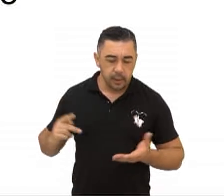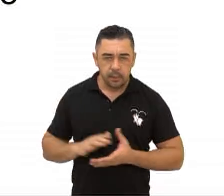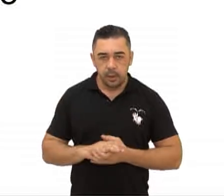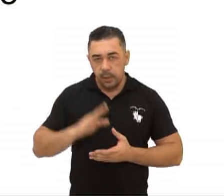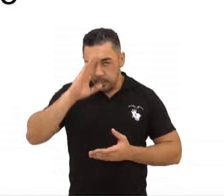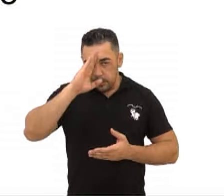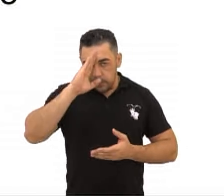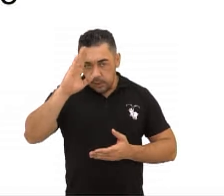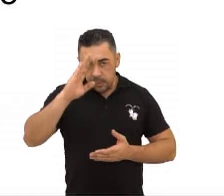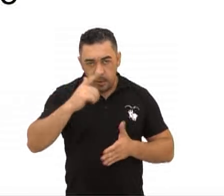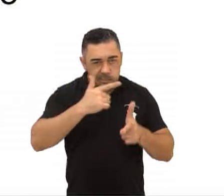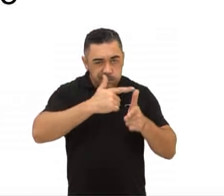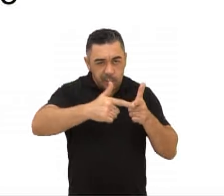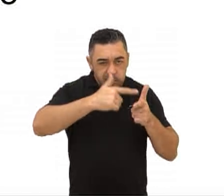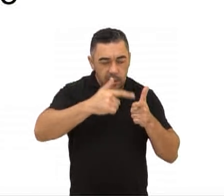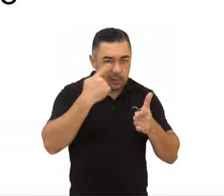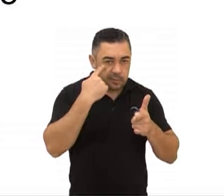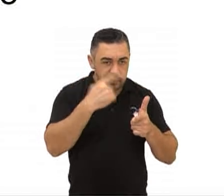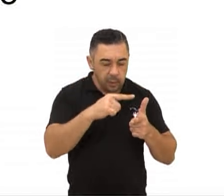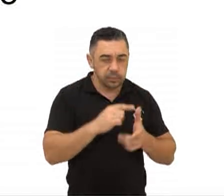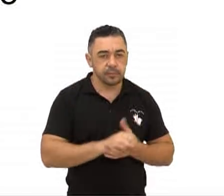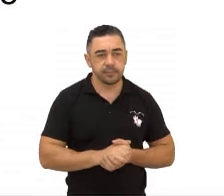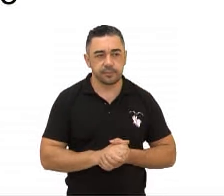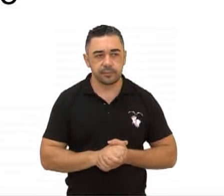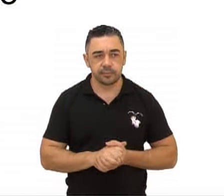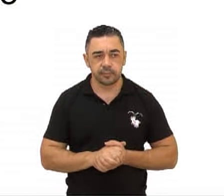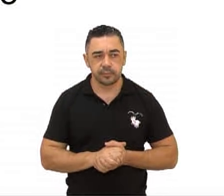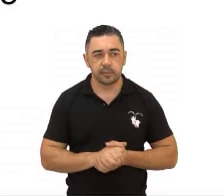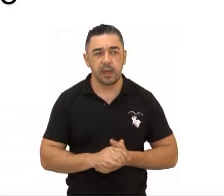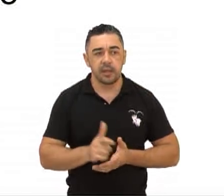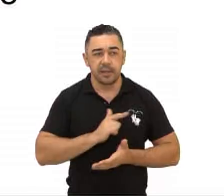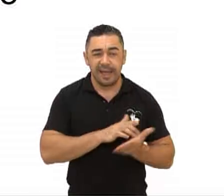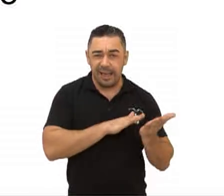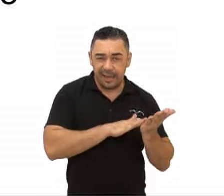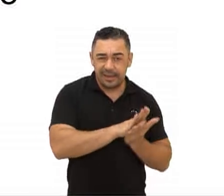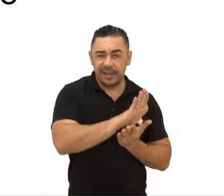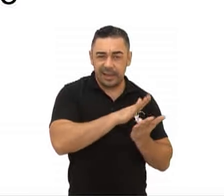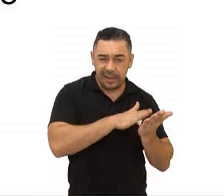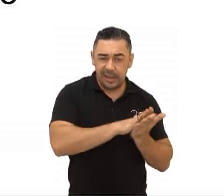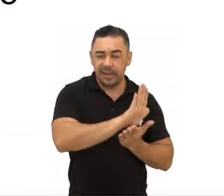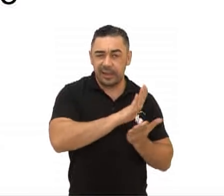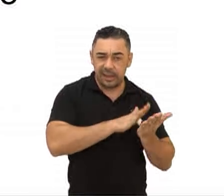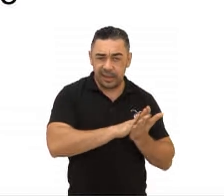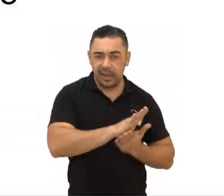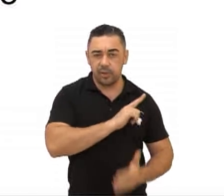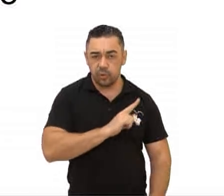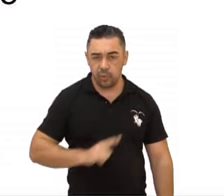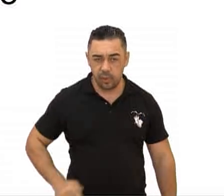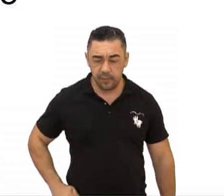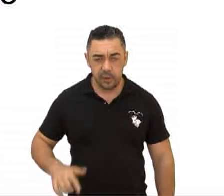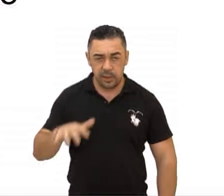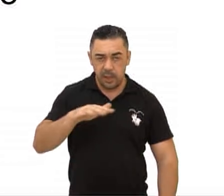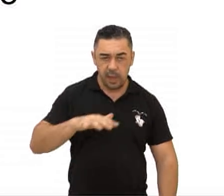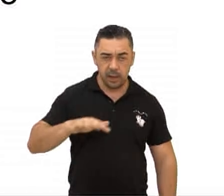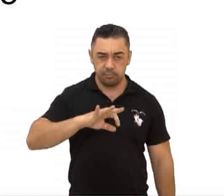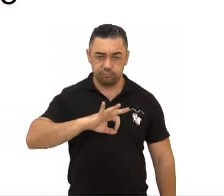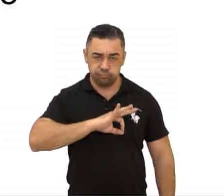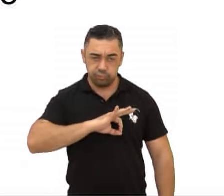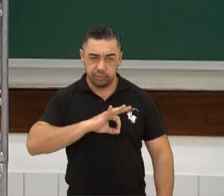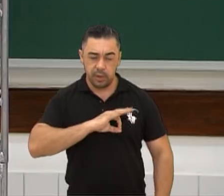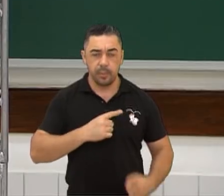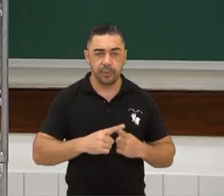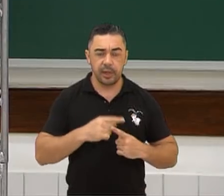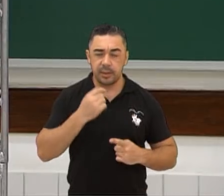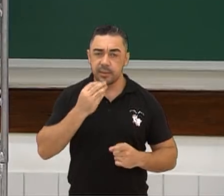principais problemas que ele encarou. Primeiro, crescentes gastos do governo com forças policiais, principalmente para